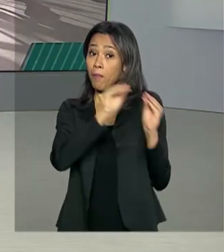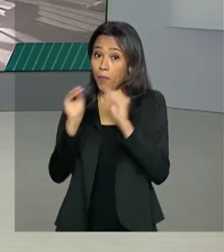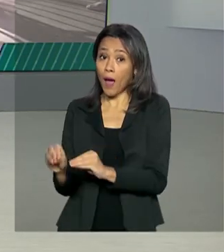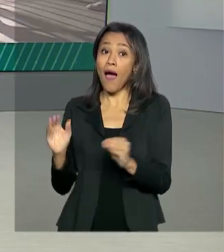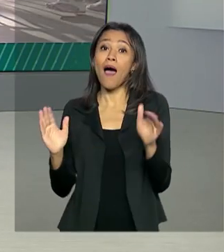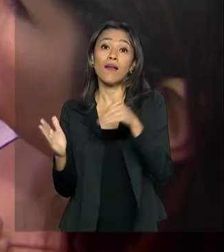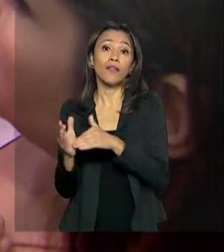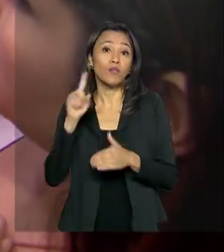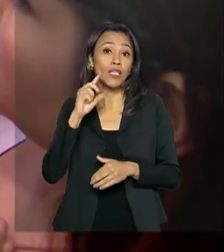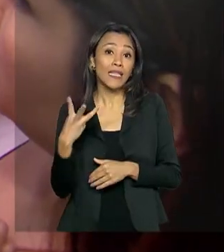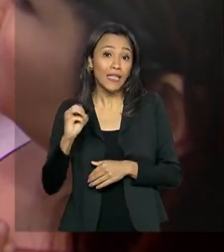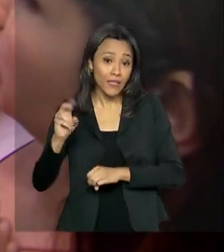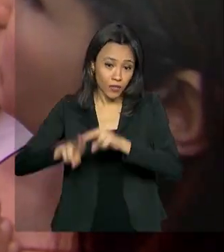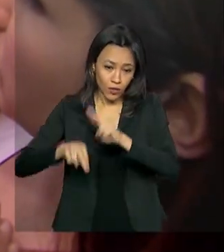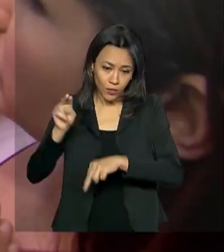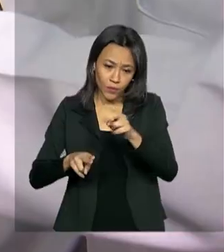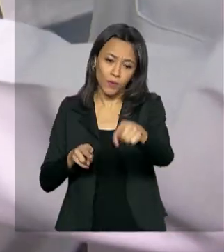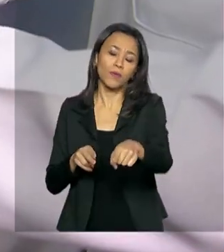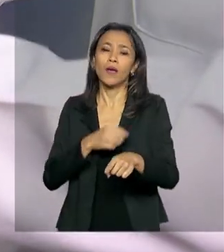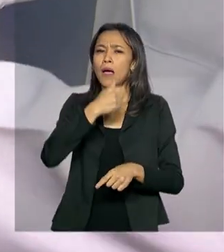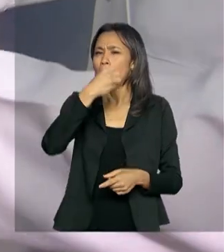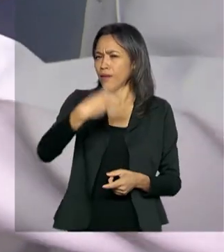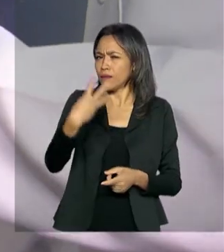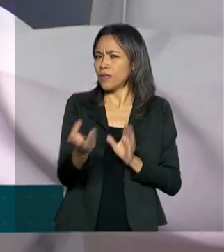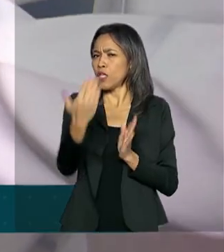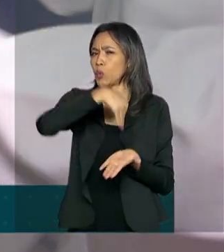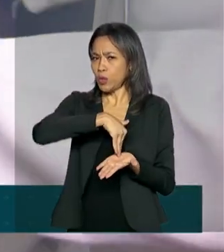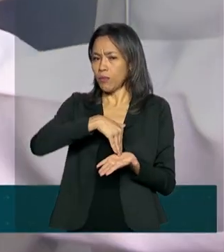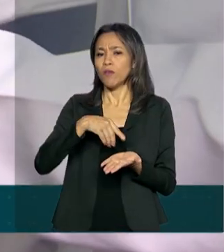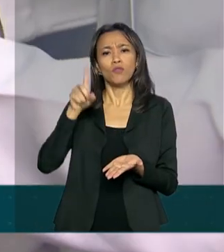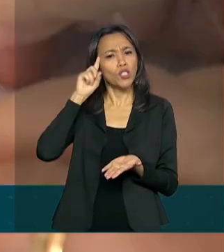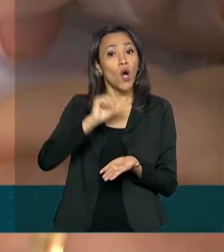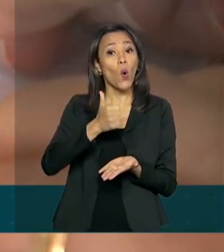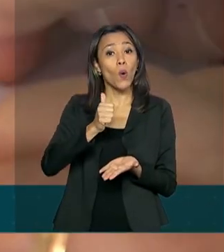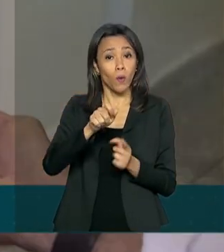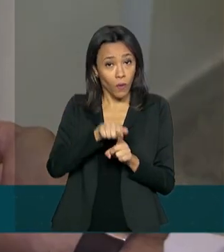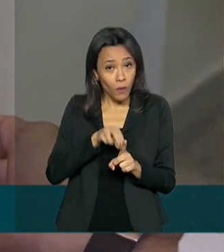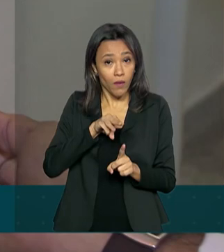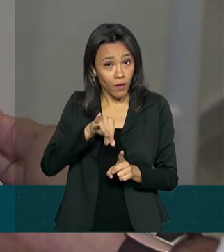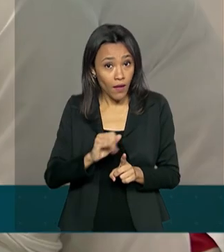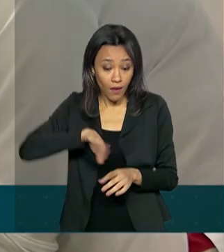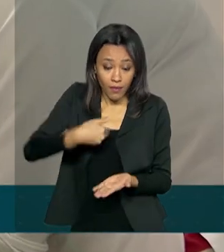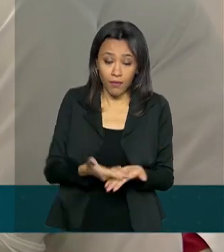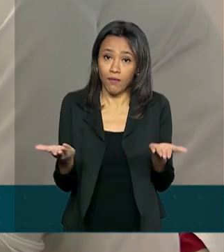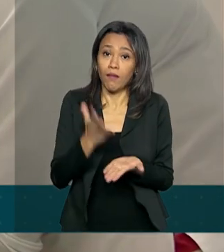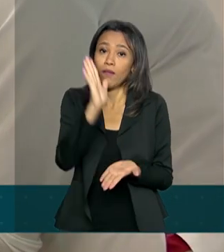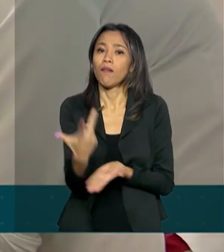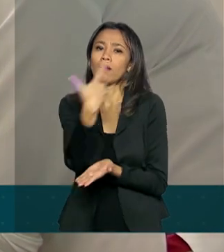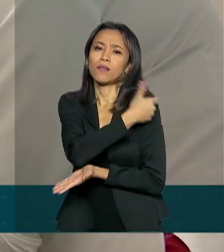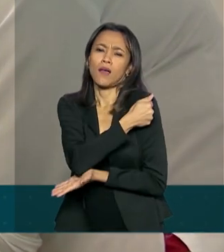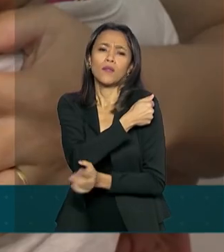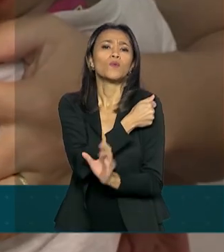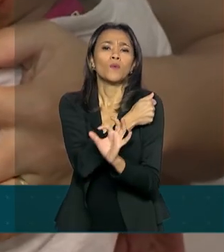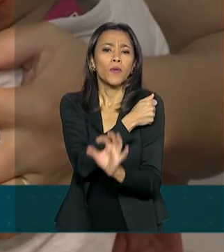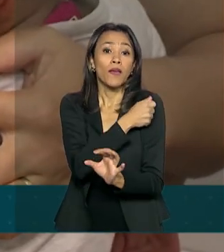país. A terceira e última fase teve início no dia 11 de maio e até agora foram vacinadas, de acordo com o Ministério da Saúde,